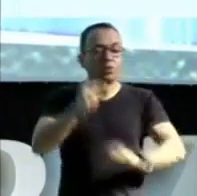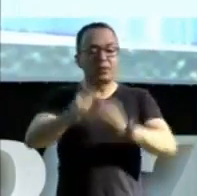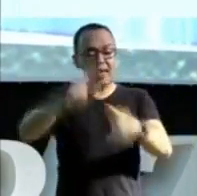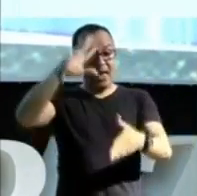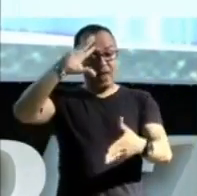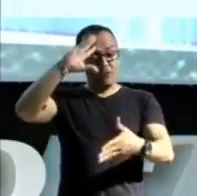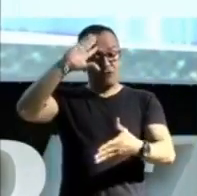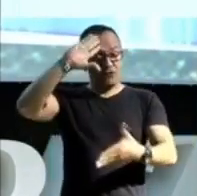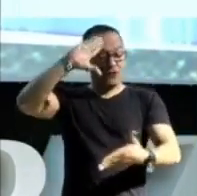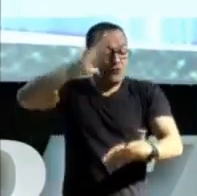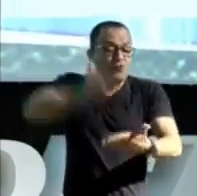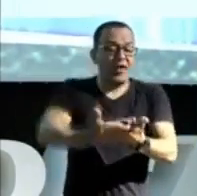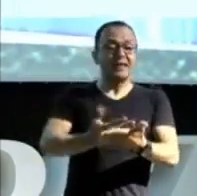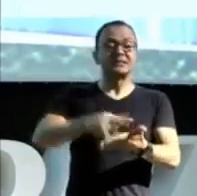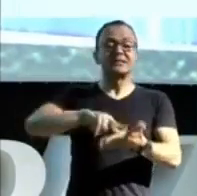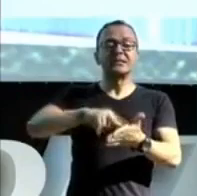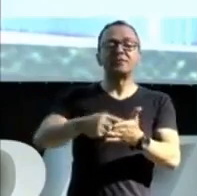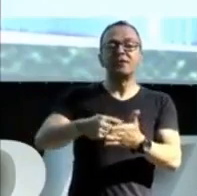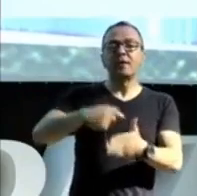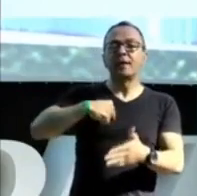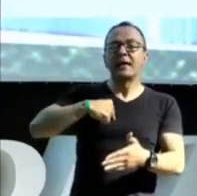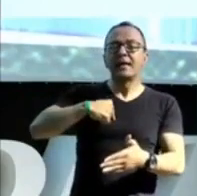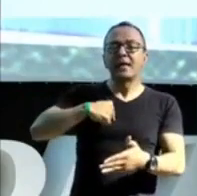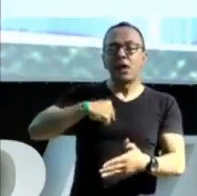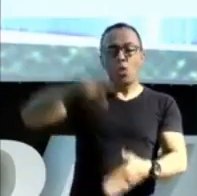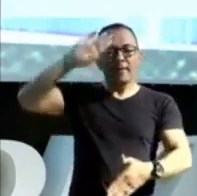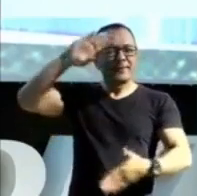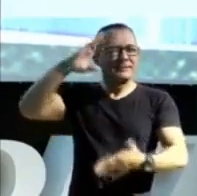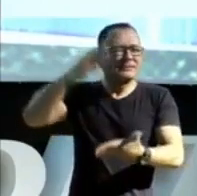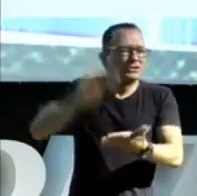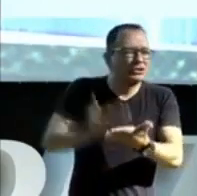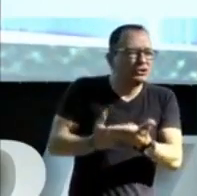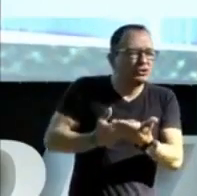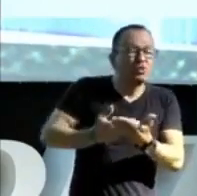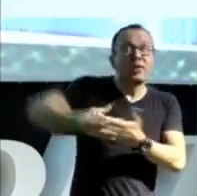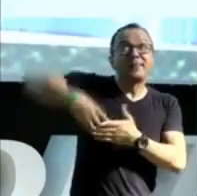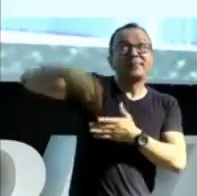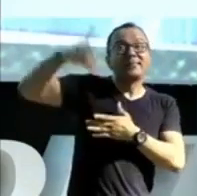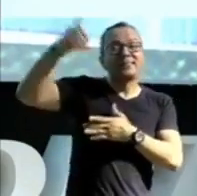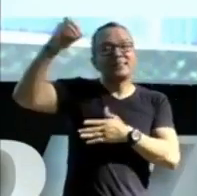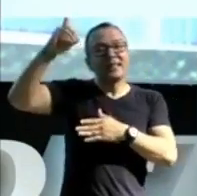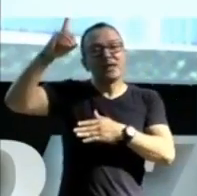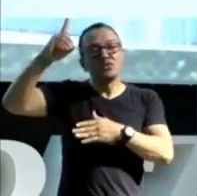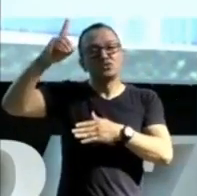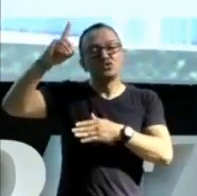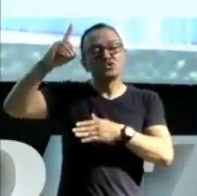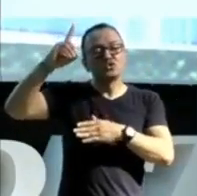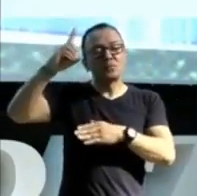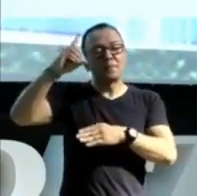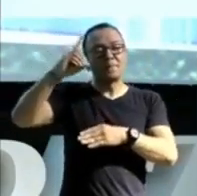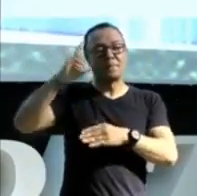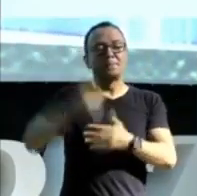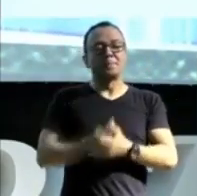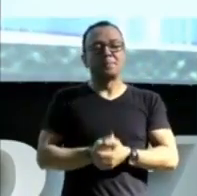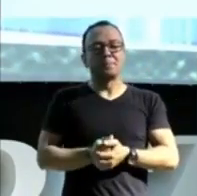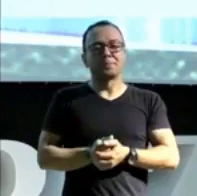Deus, certeza que ultrapassa os limites das crenças religiosas.